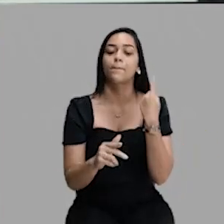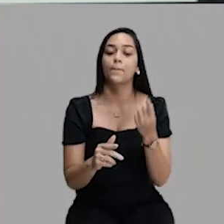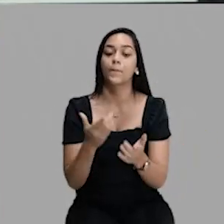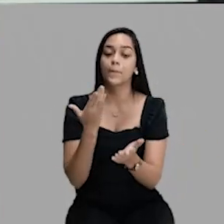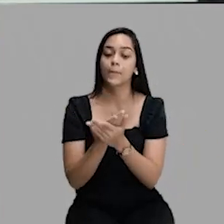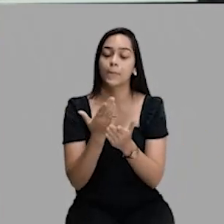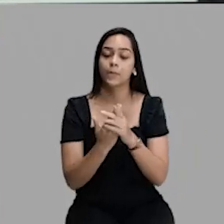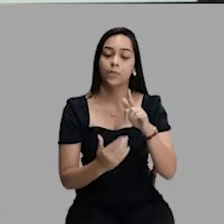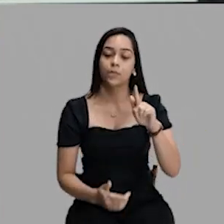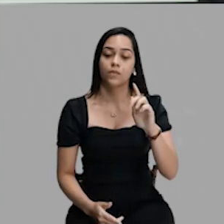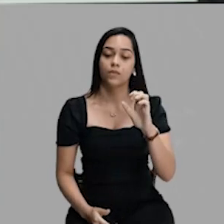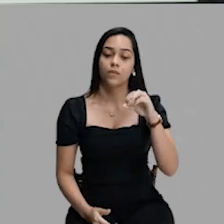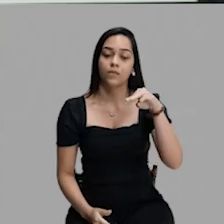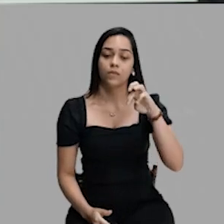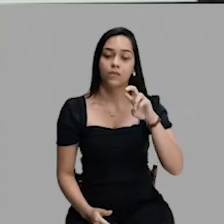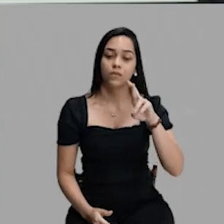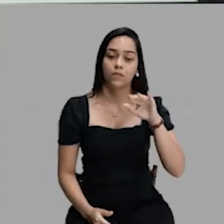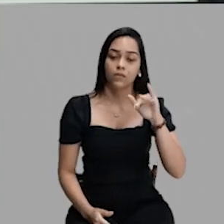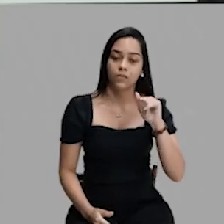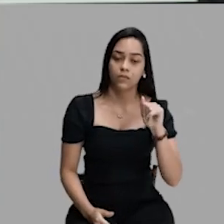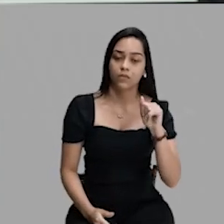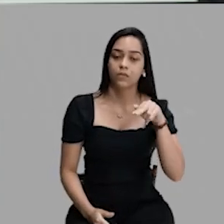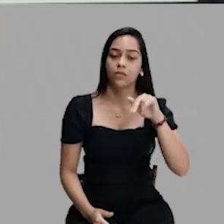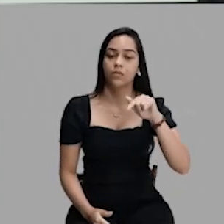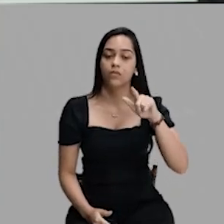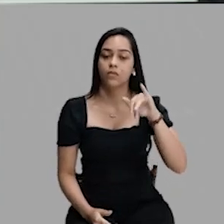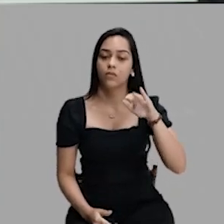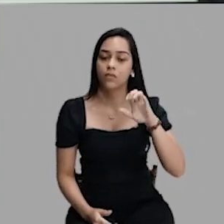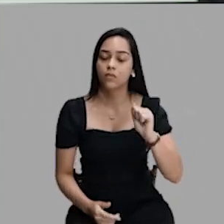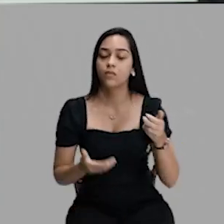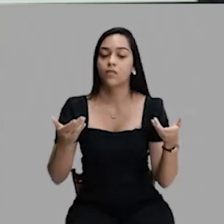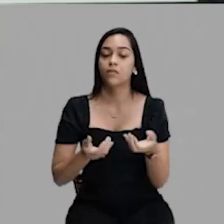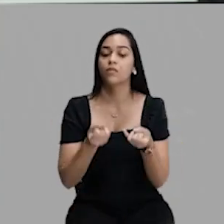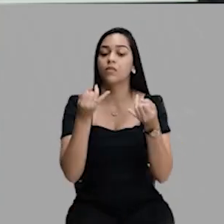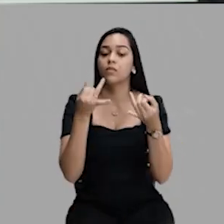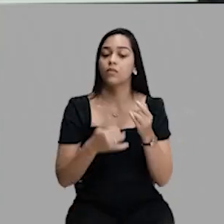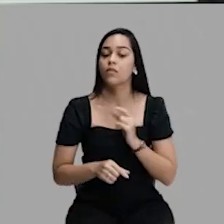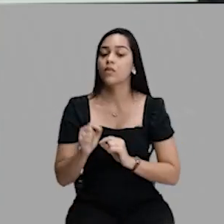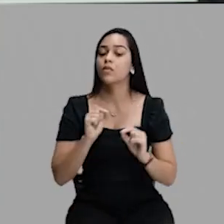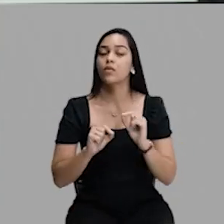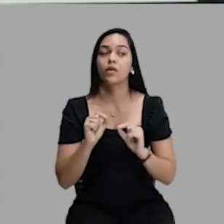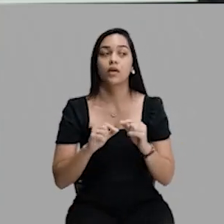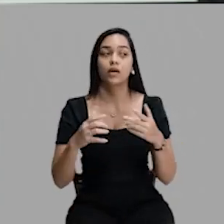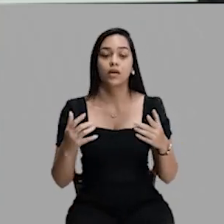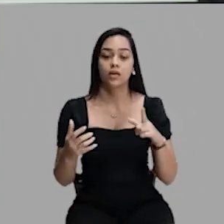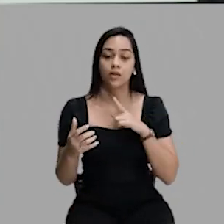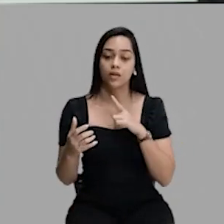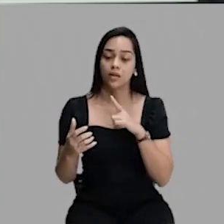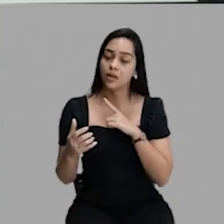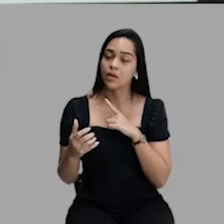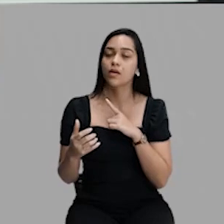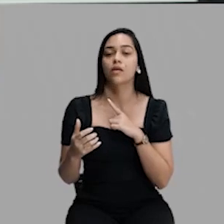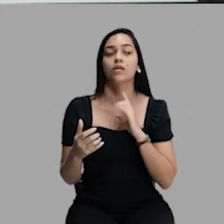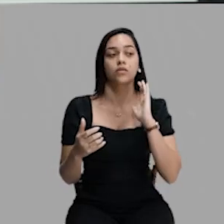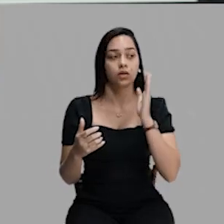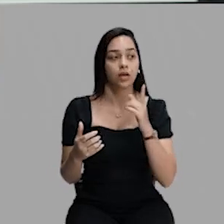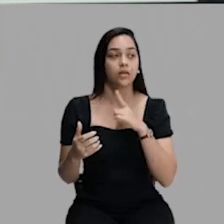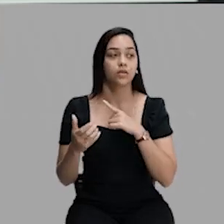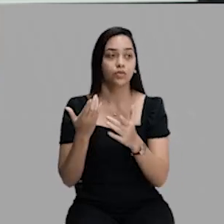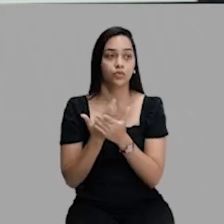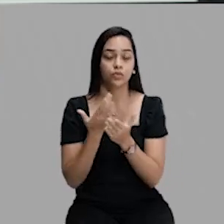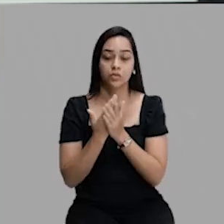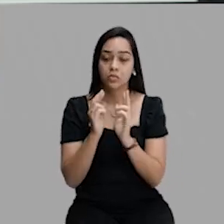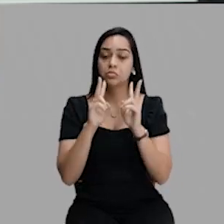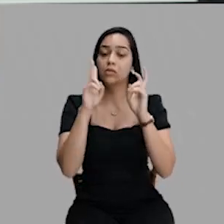estudando geometria analítica, não é isso? Nós falamos agora das cônicas. Lembrando que já estamos estudando